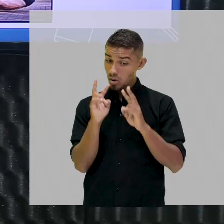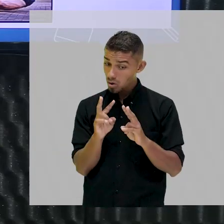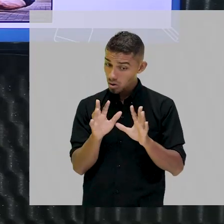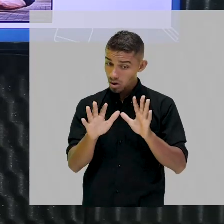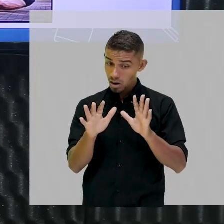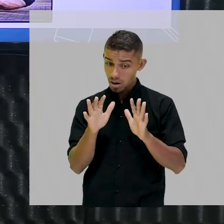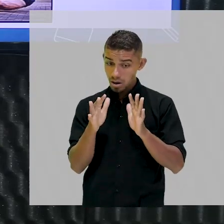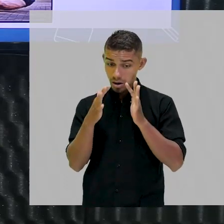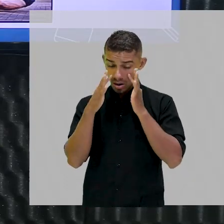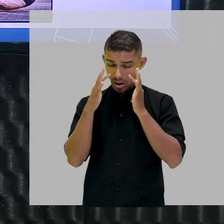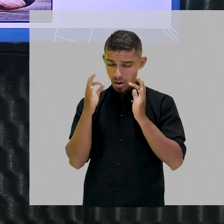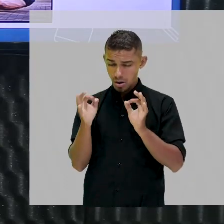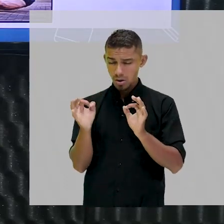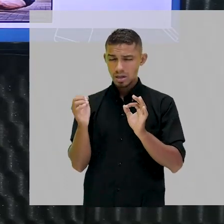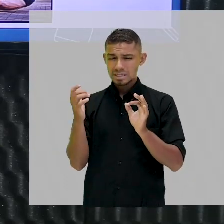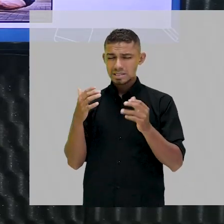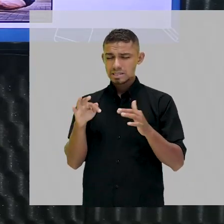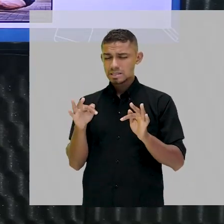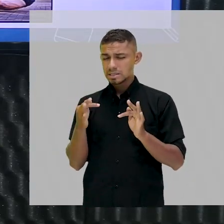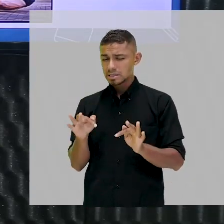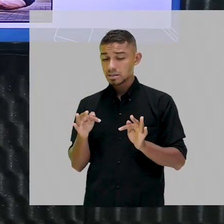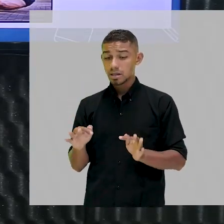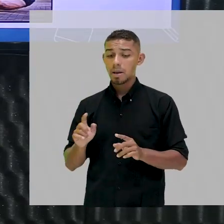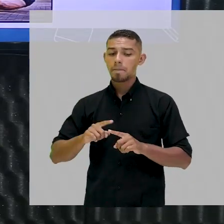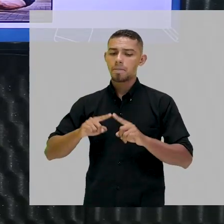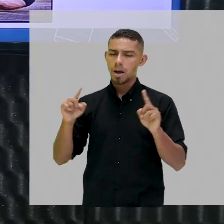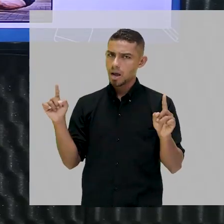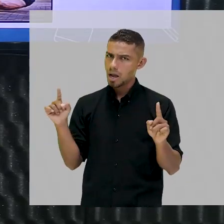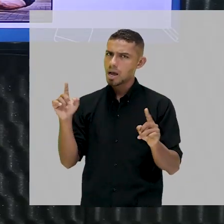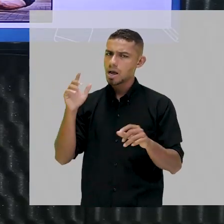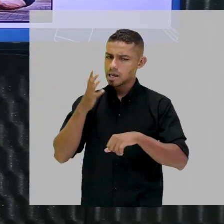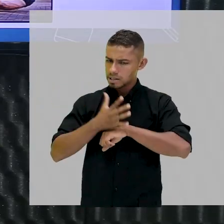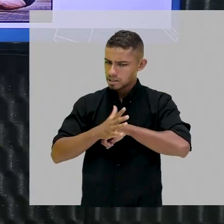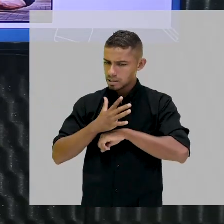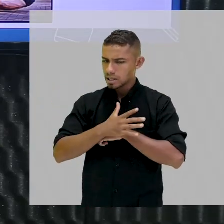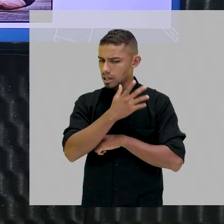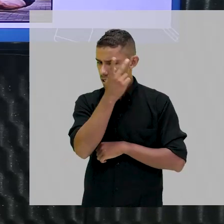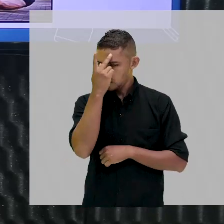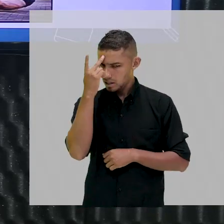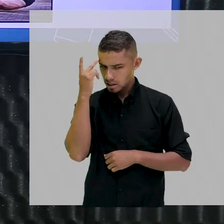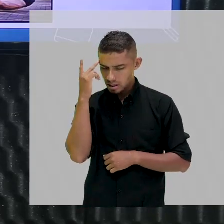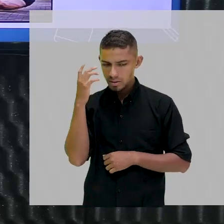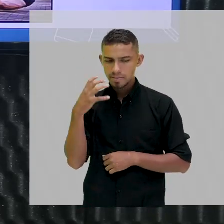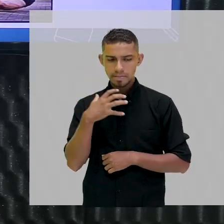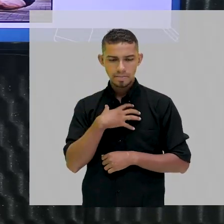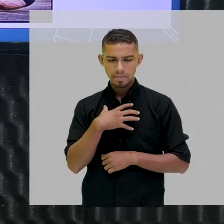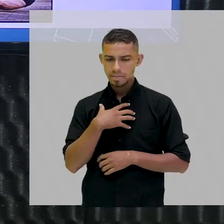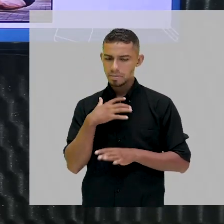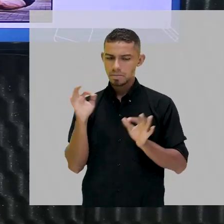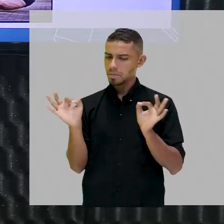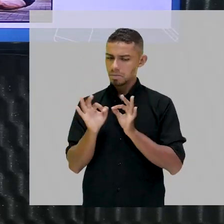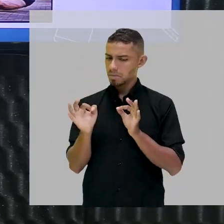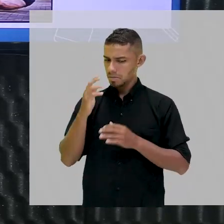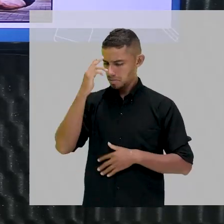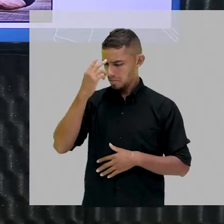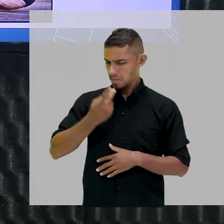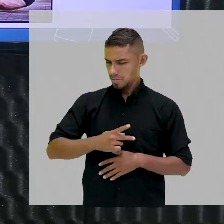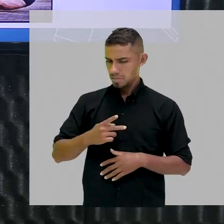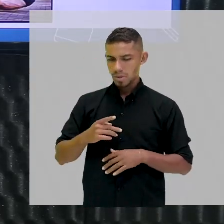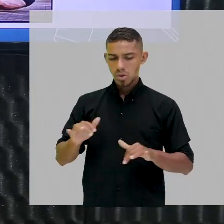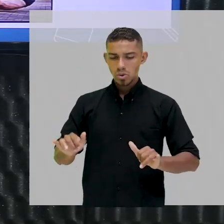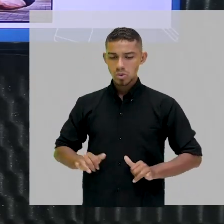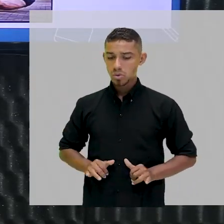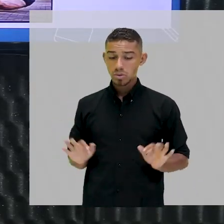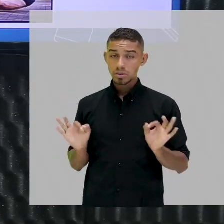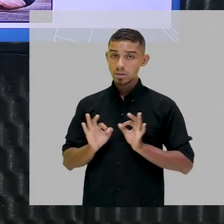deve olhar doloroso, mas deve ser executado de uma forma onde o dançarino faz nenhum dano para si. Então,